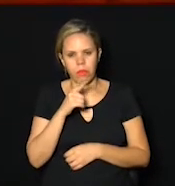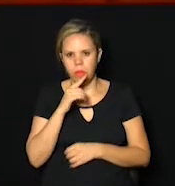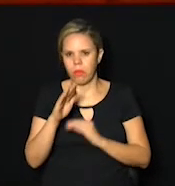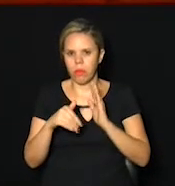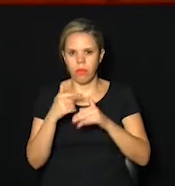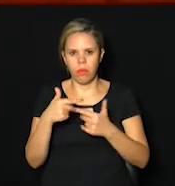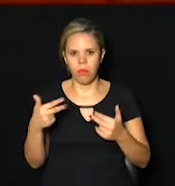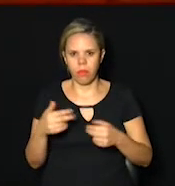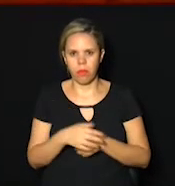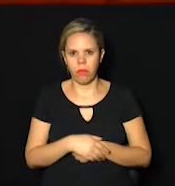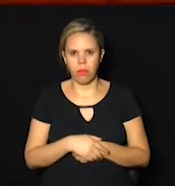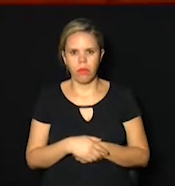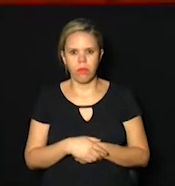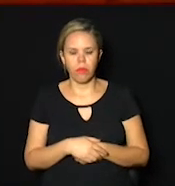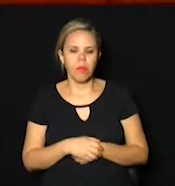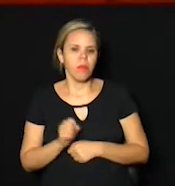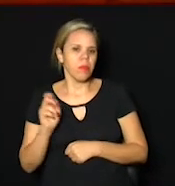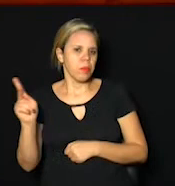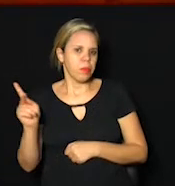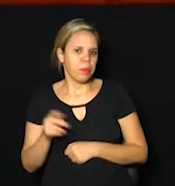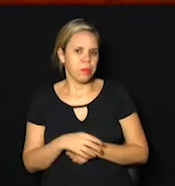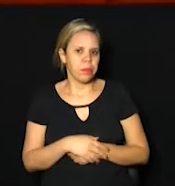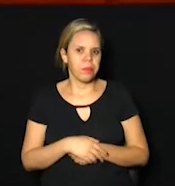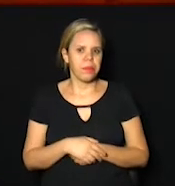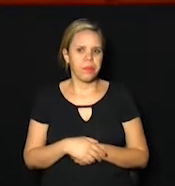alguma coisa. Ok?